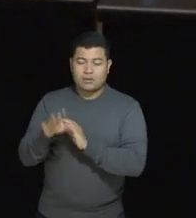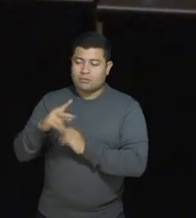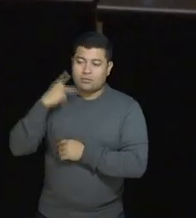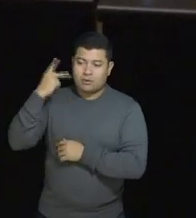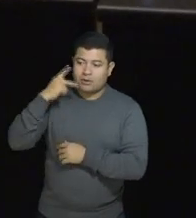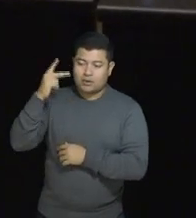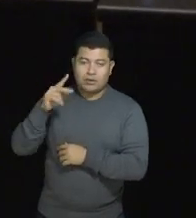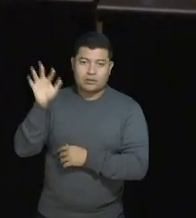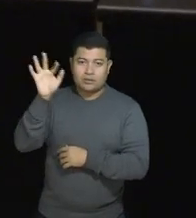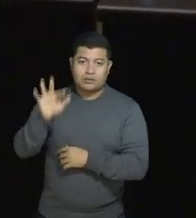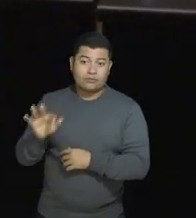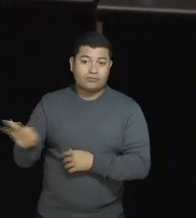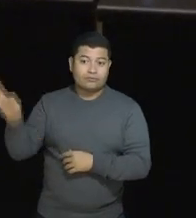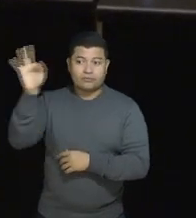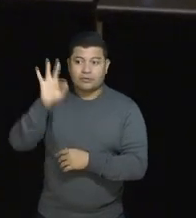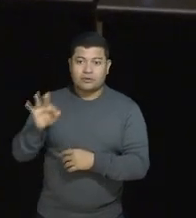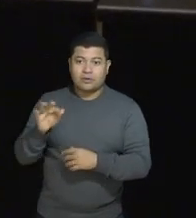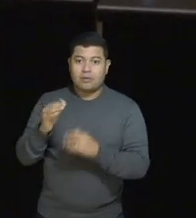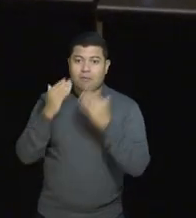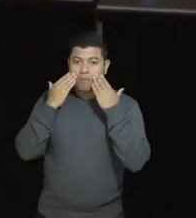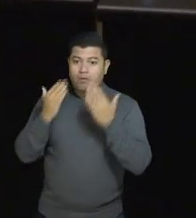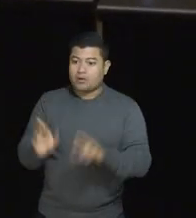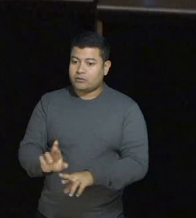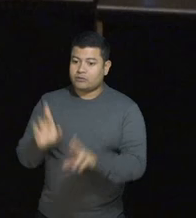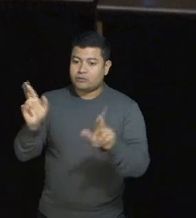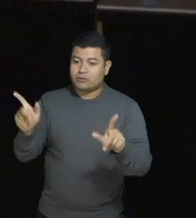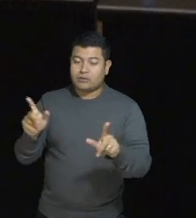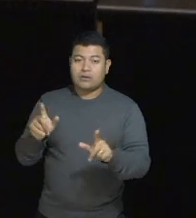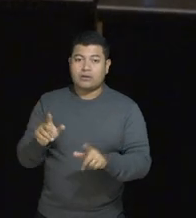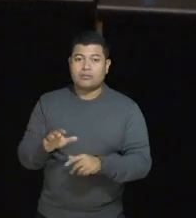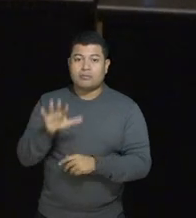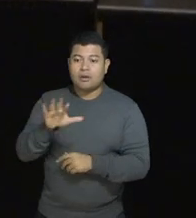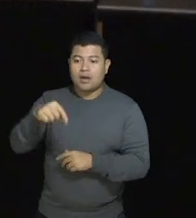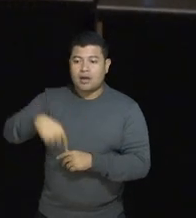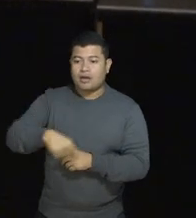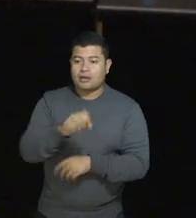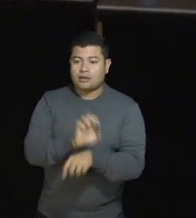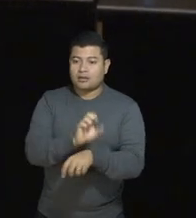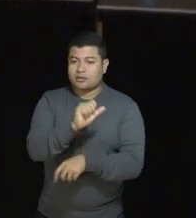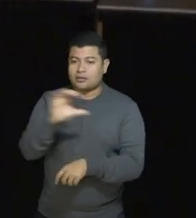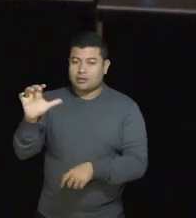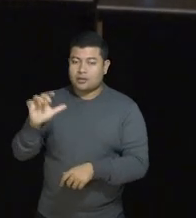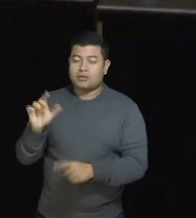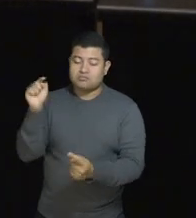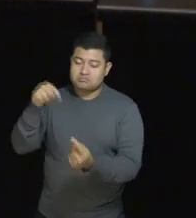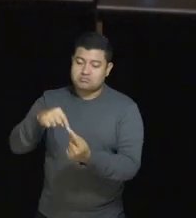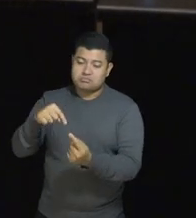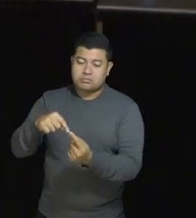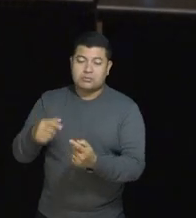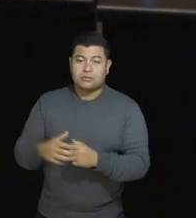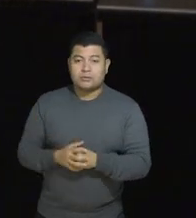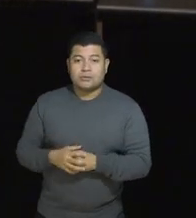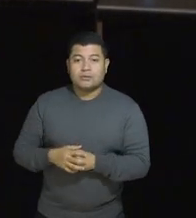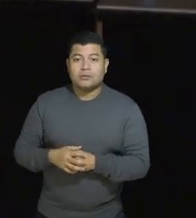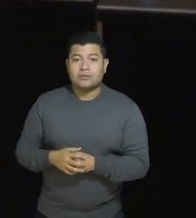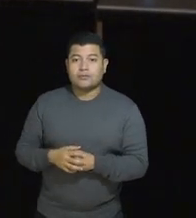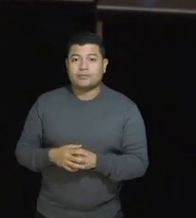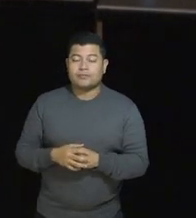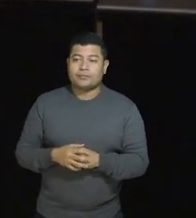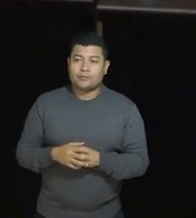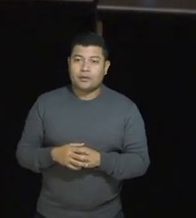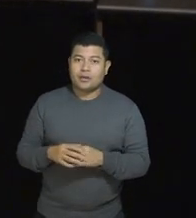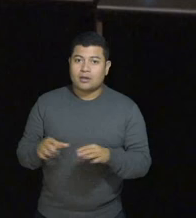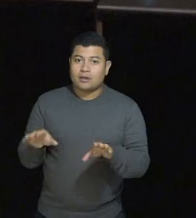uma realidade do Estado de Santa Catarina. E adianto para vocês também que, na semana passada